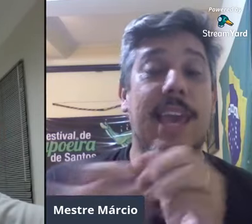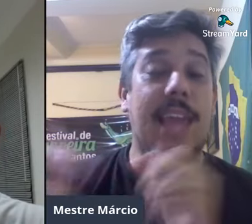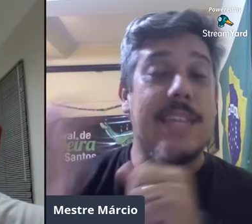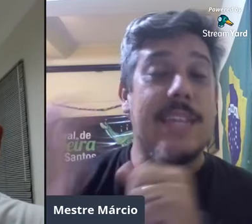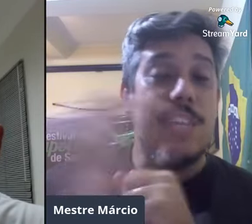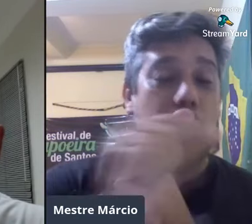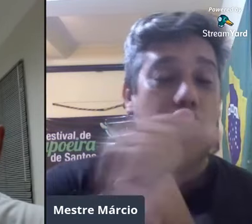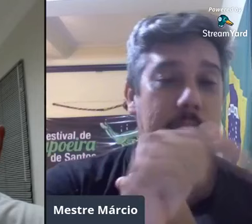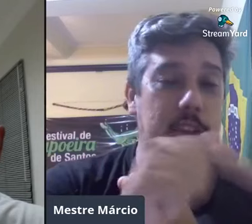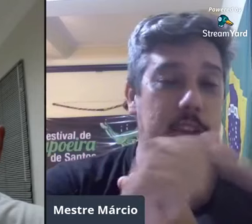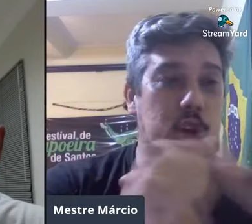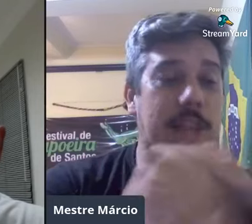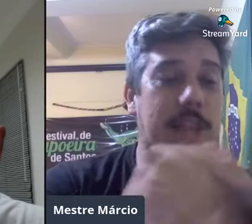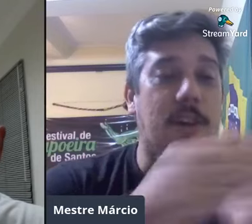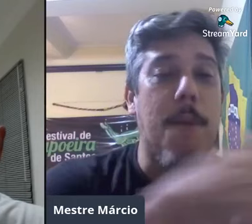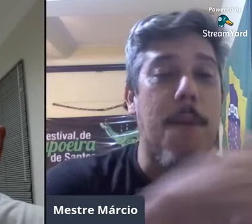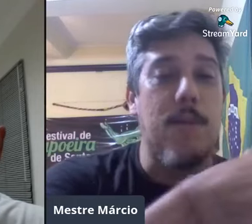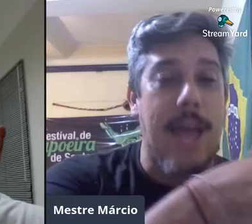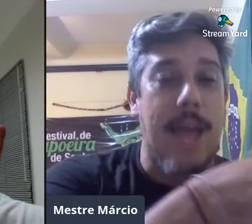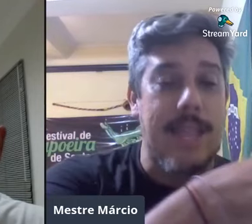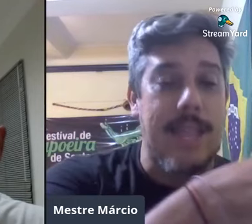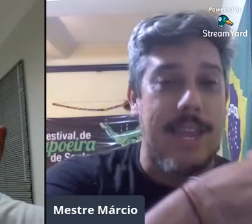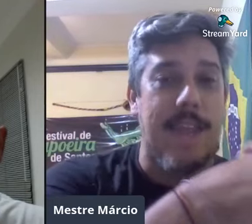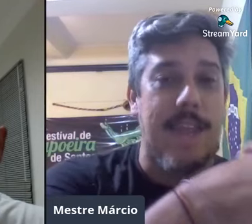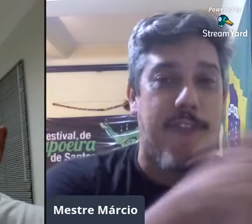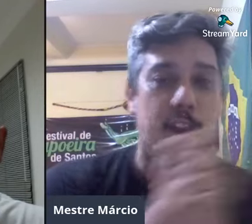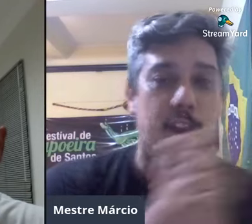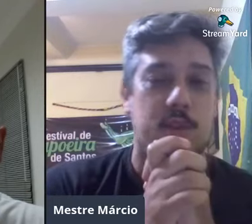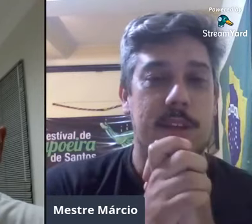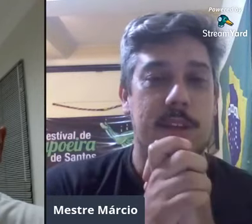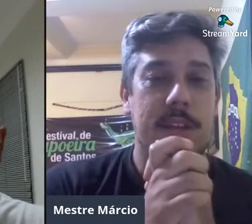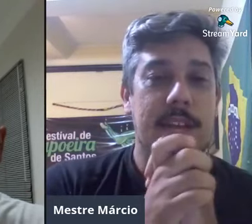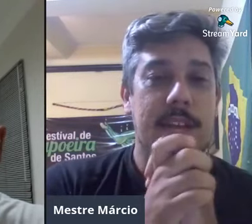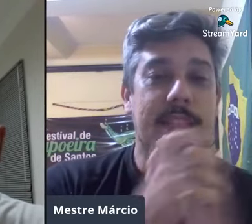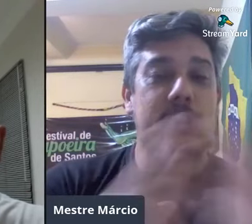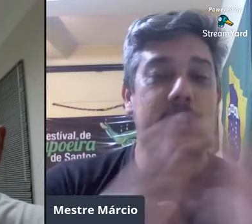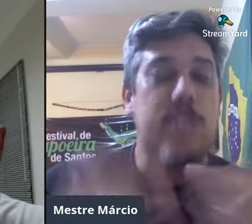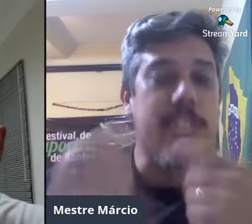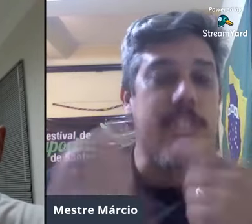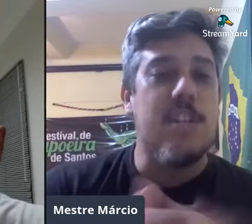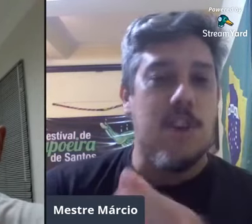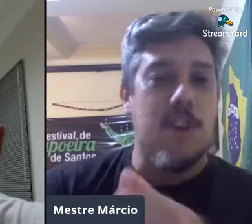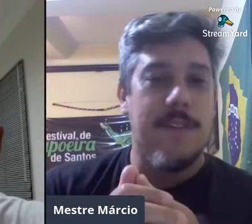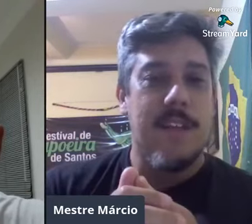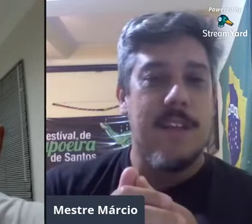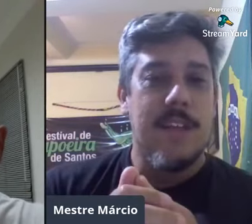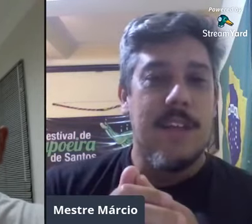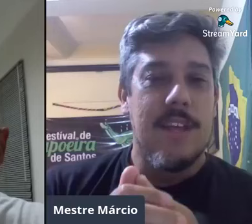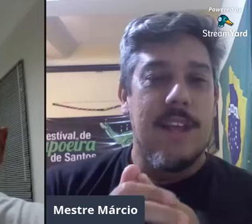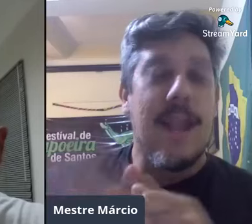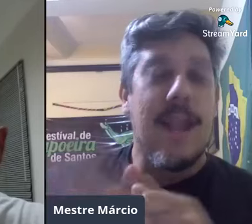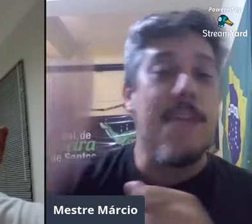que aquela senhora que o senhor estava com a mão dada naquela foto, tanto te ensinou